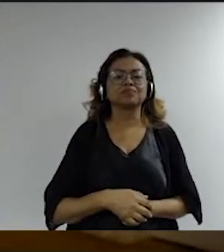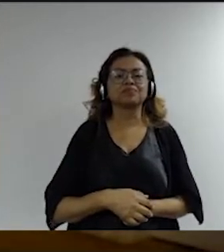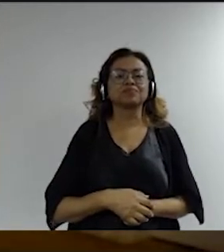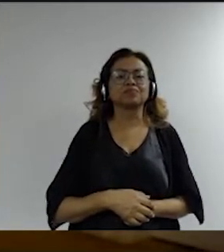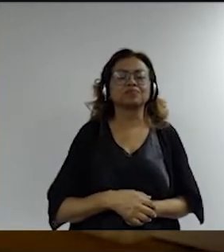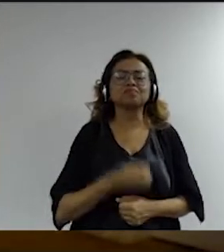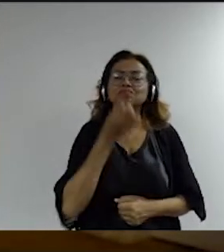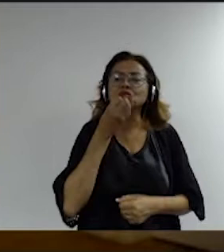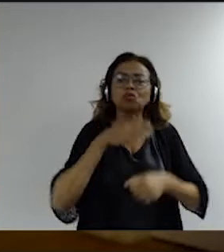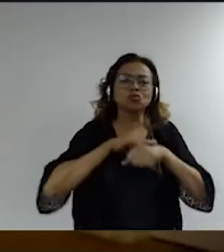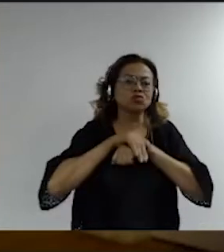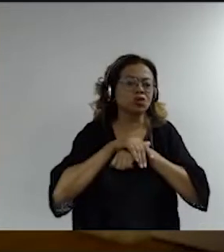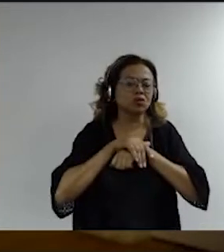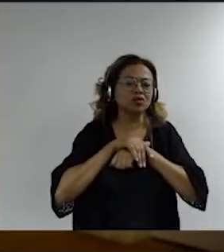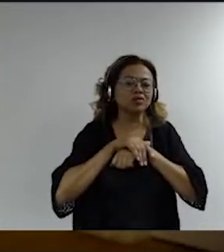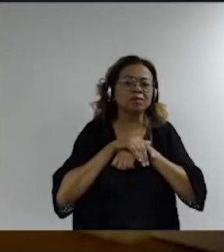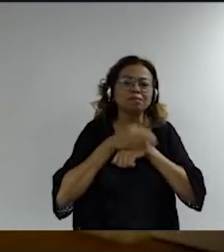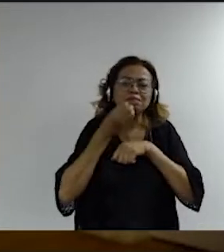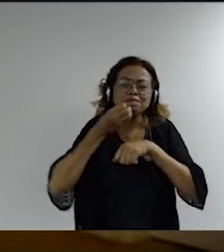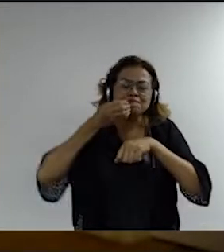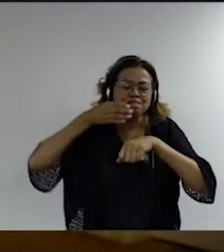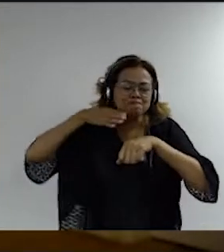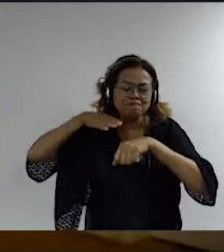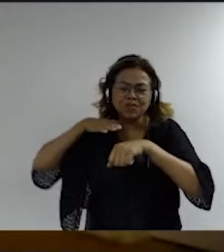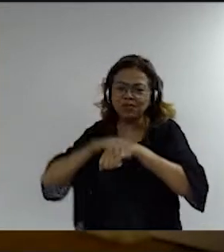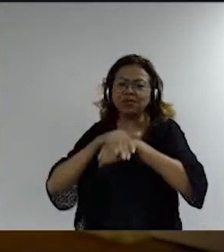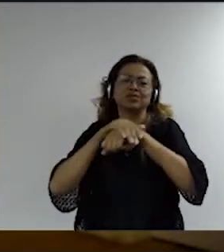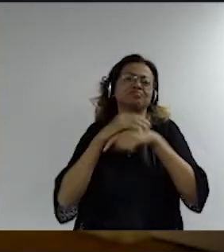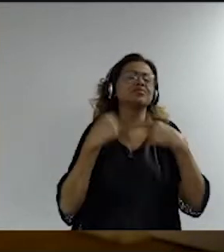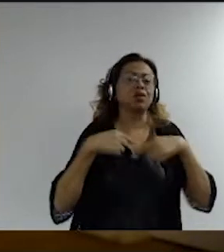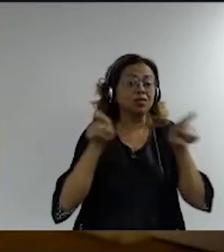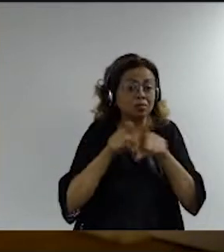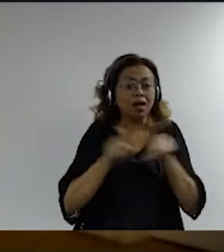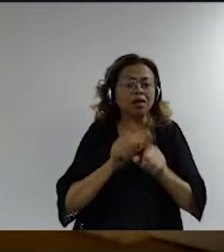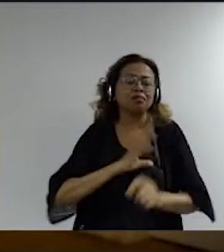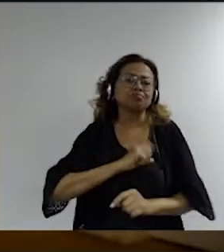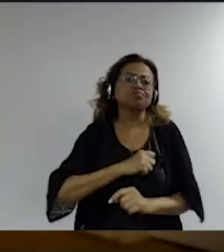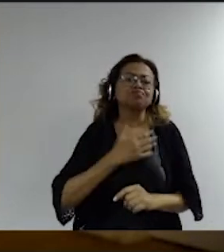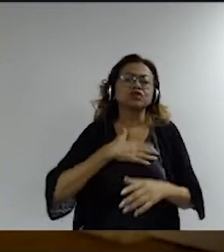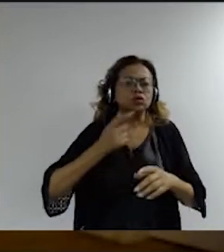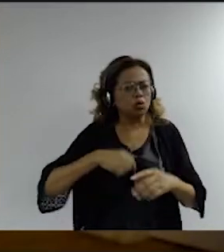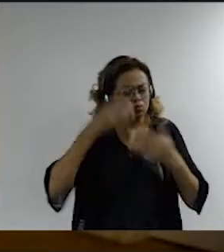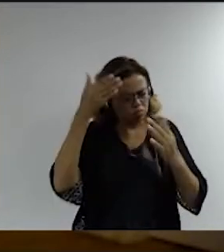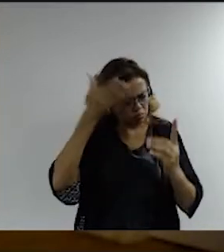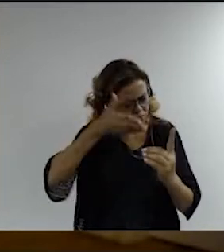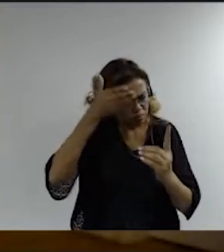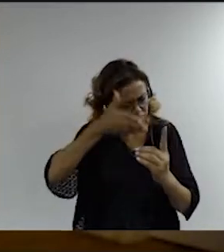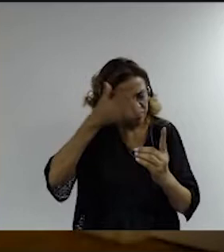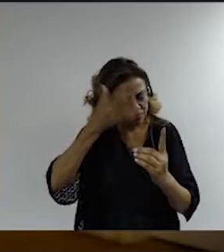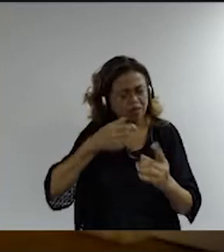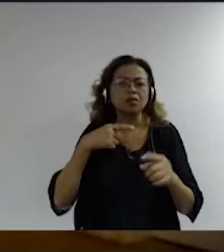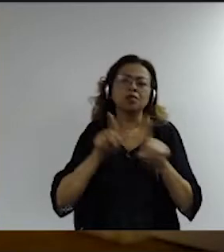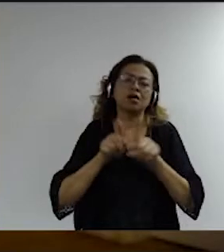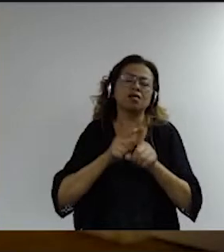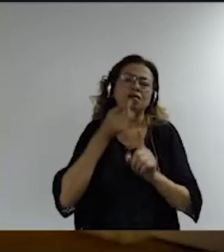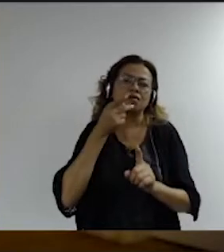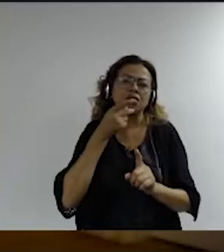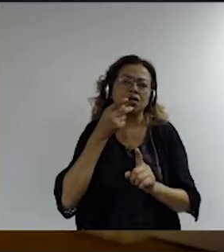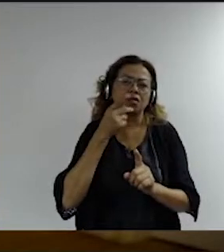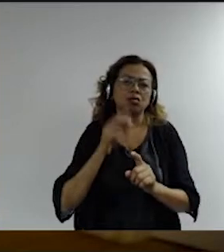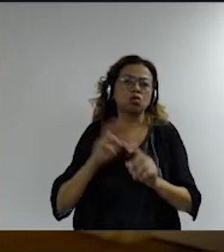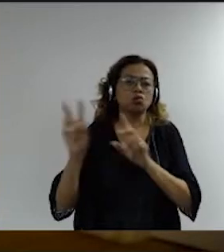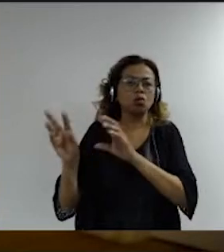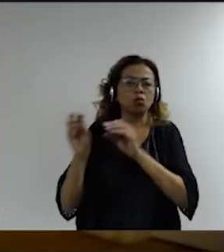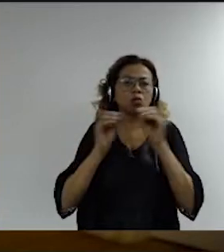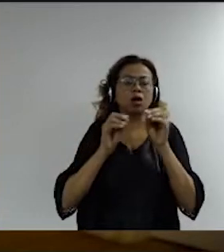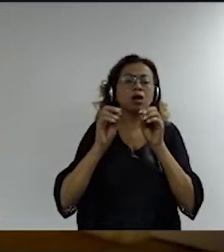e uma boa noite muito especial para aquele que eu considero, sem nenhuma sombra de dúvida, parafraseando as